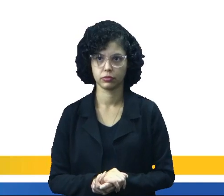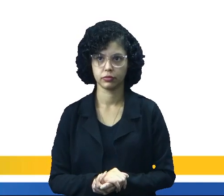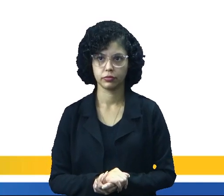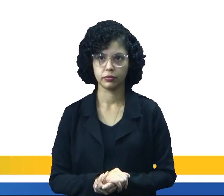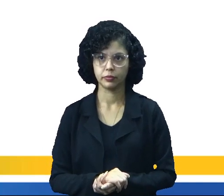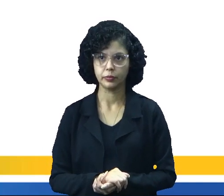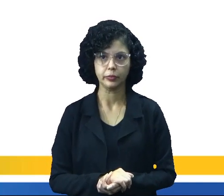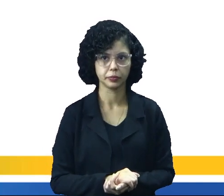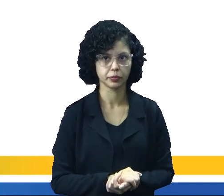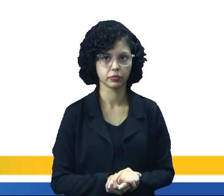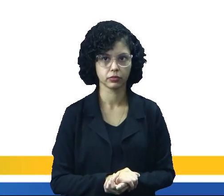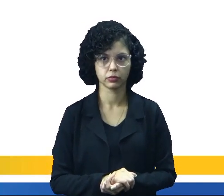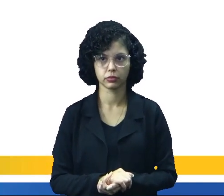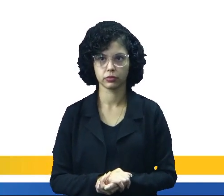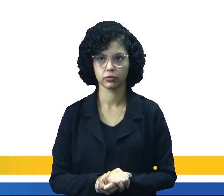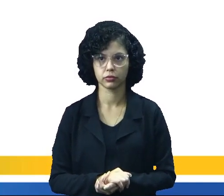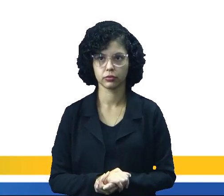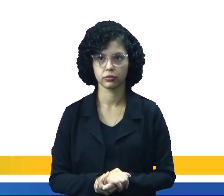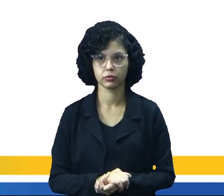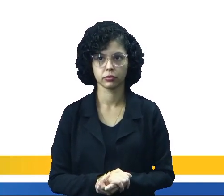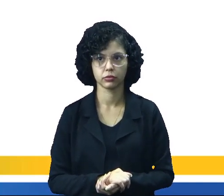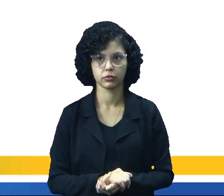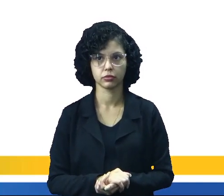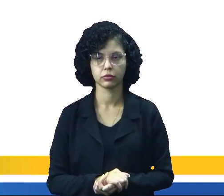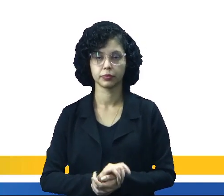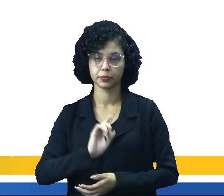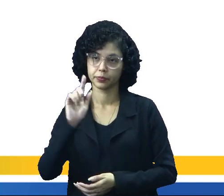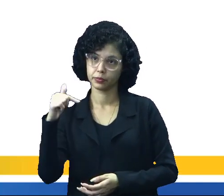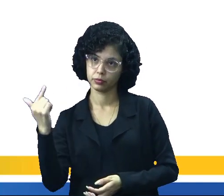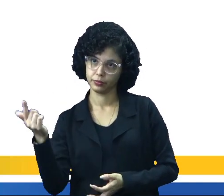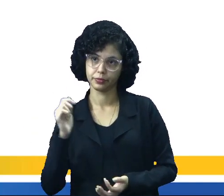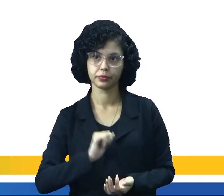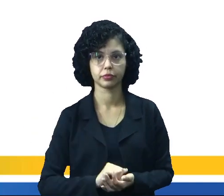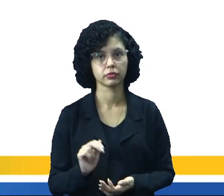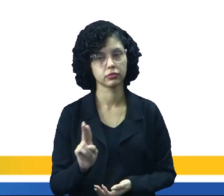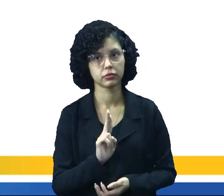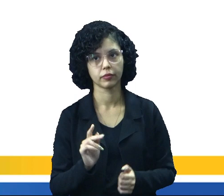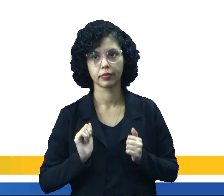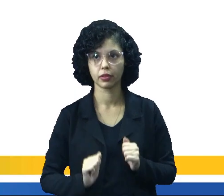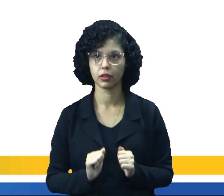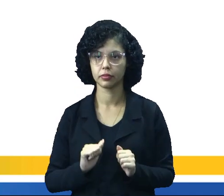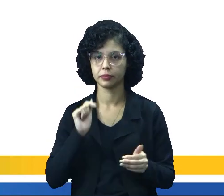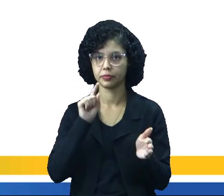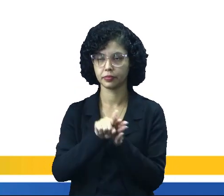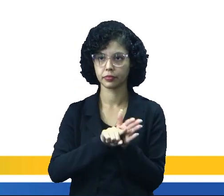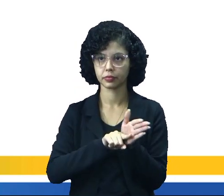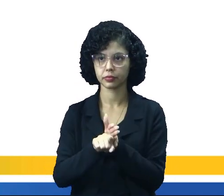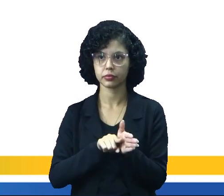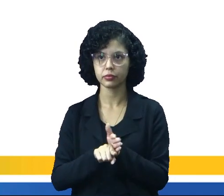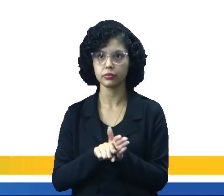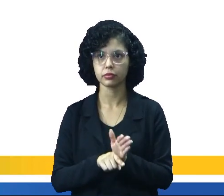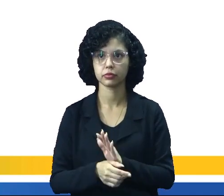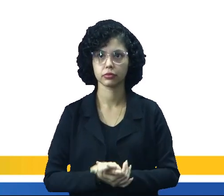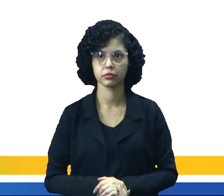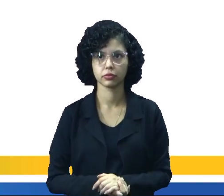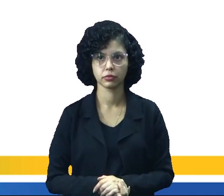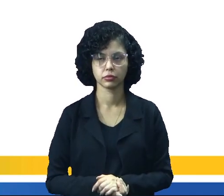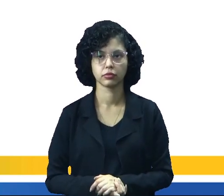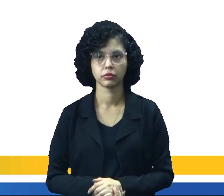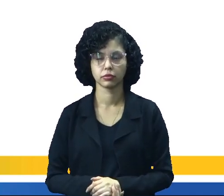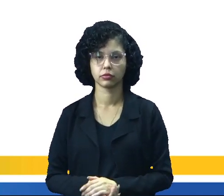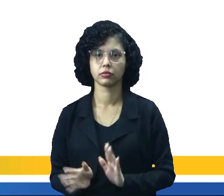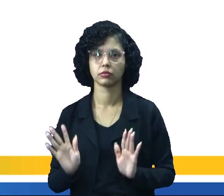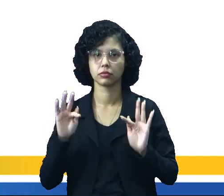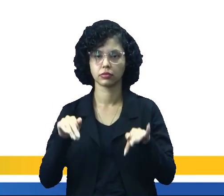e Jackson Pollock, beleza? Outros nomes que vocês podem pesquisar. Bom, e